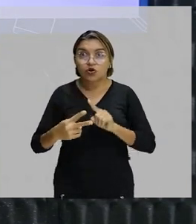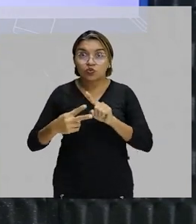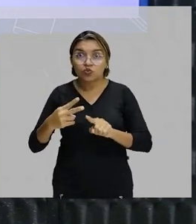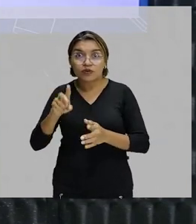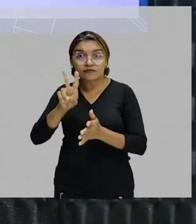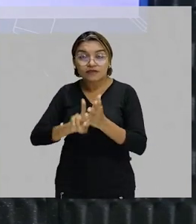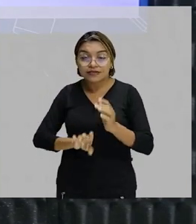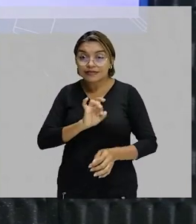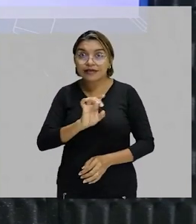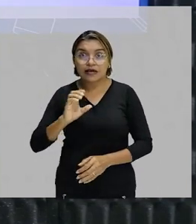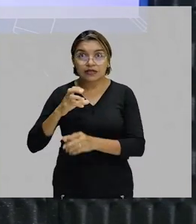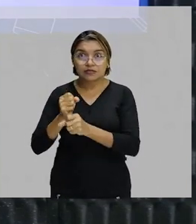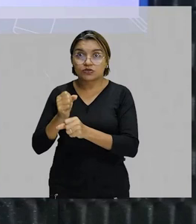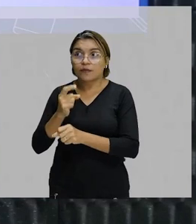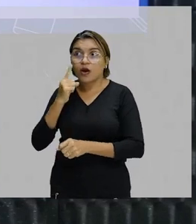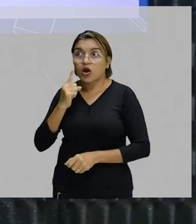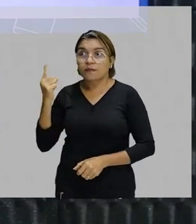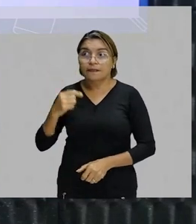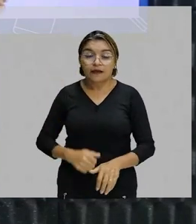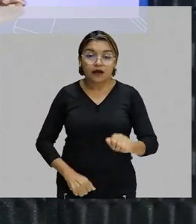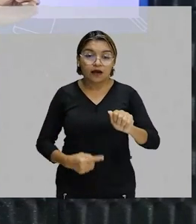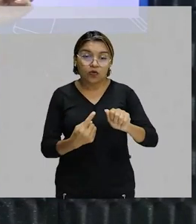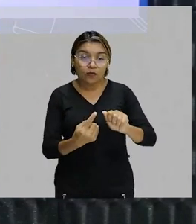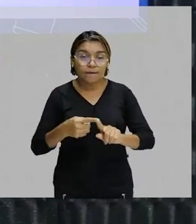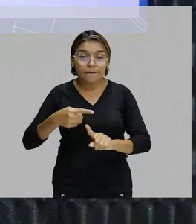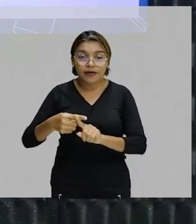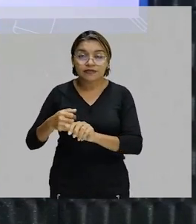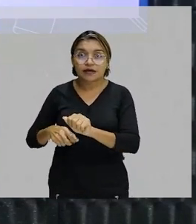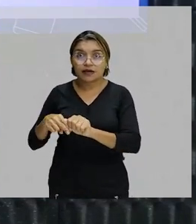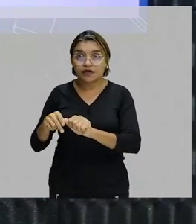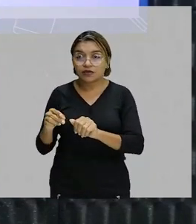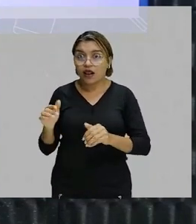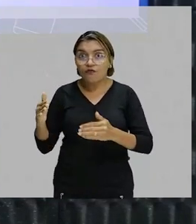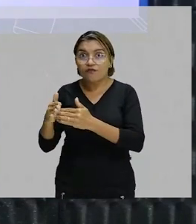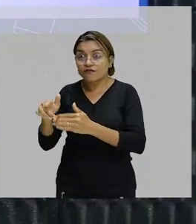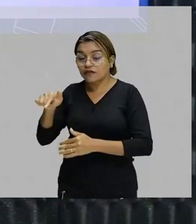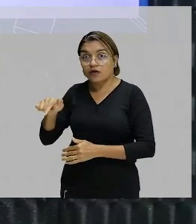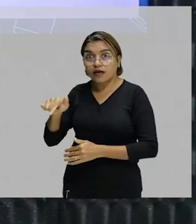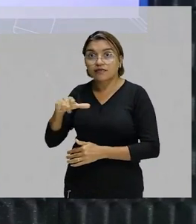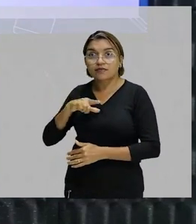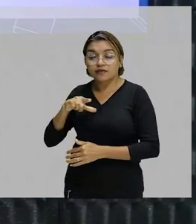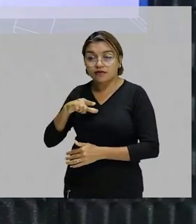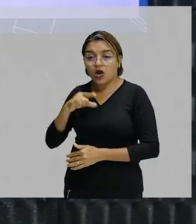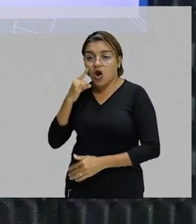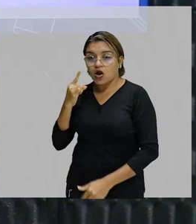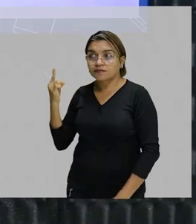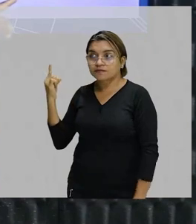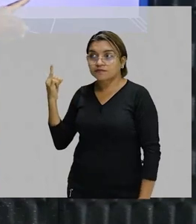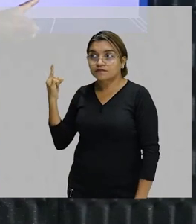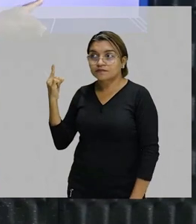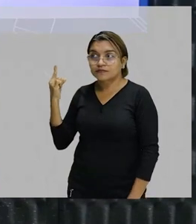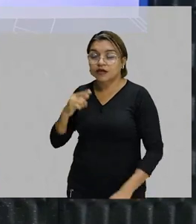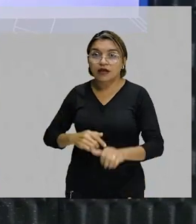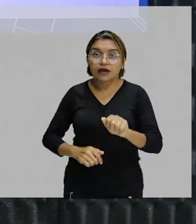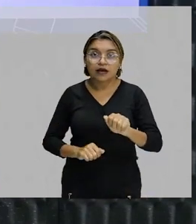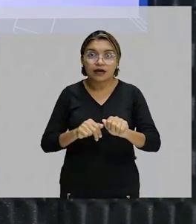cada soma olha aqui ó A1 + an Olha lá no final an + A1 olha aqui ó A2 + an - 1